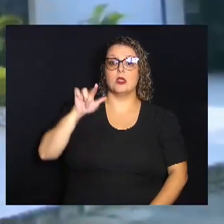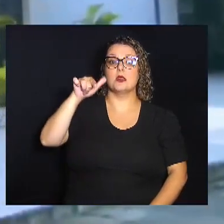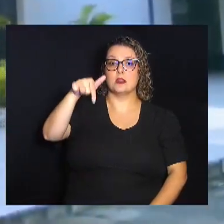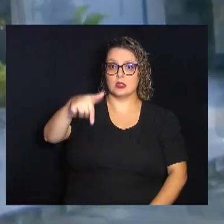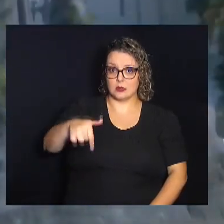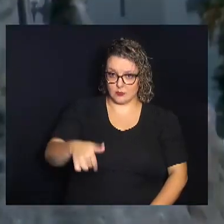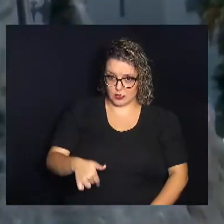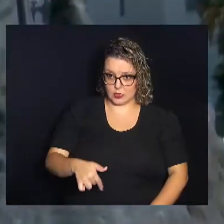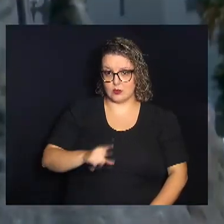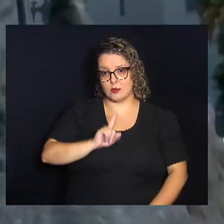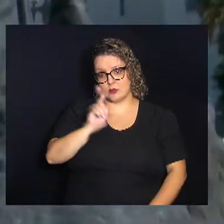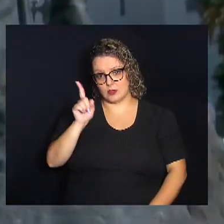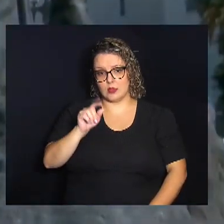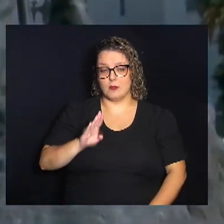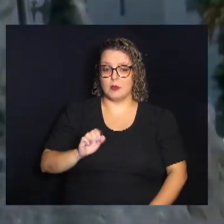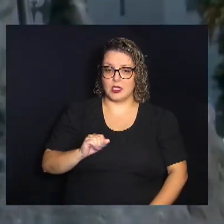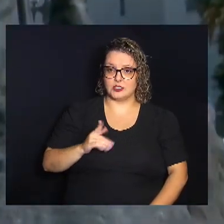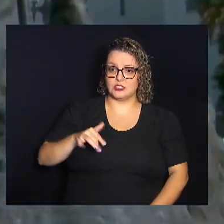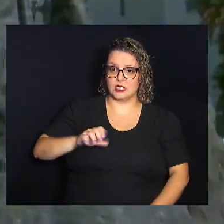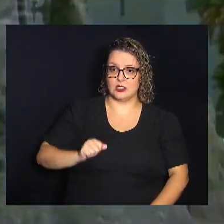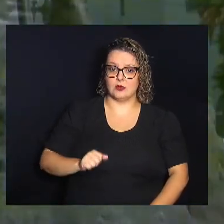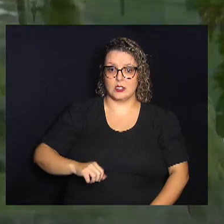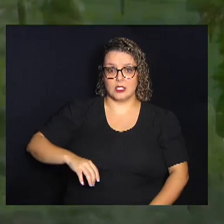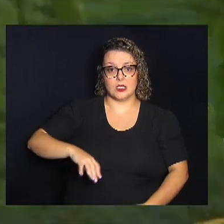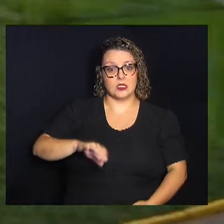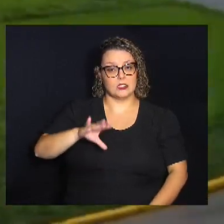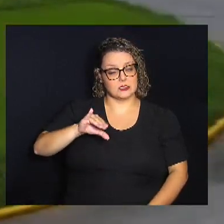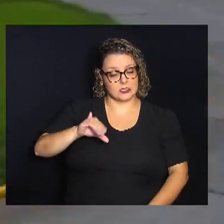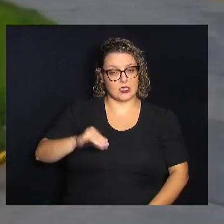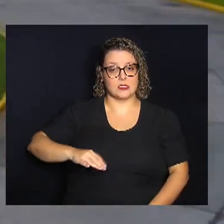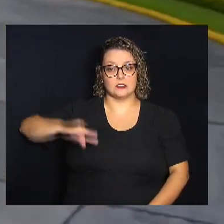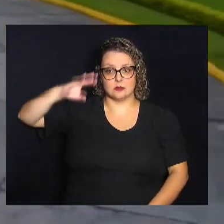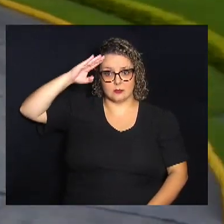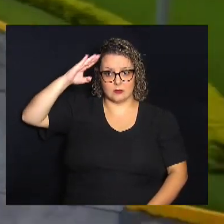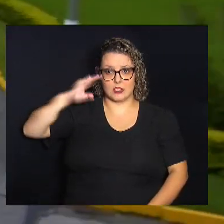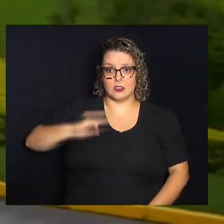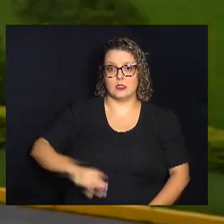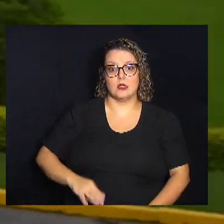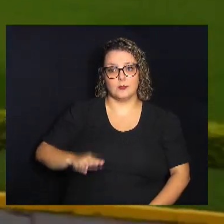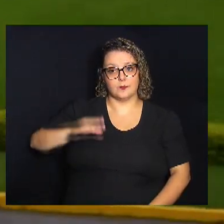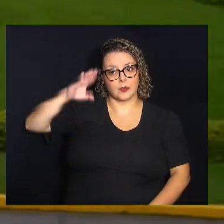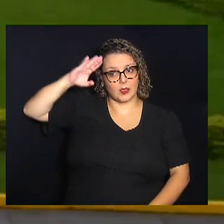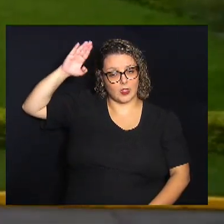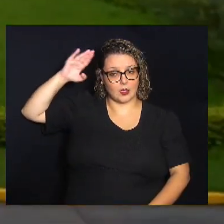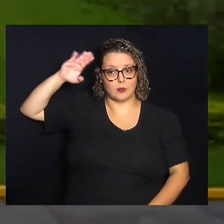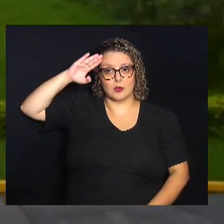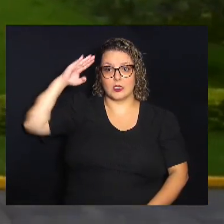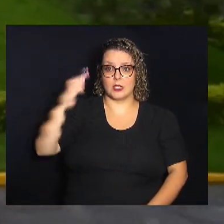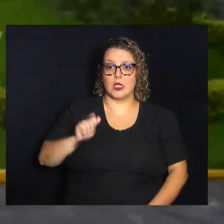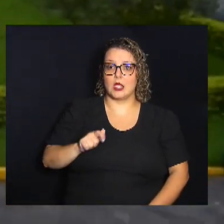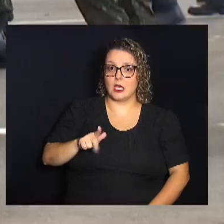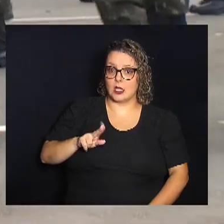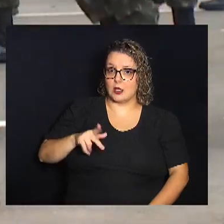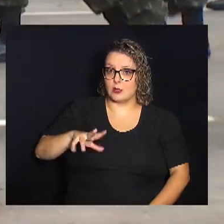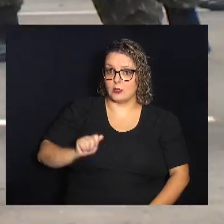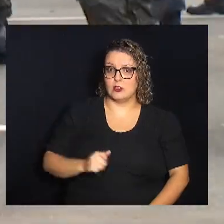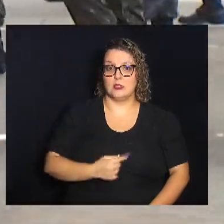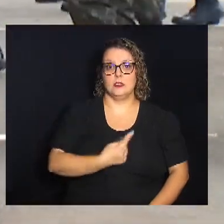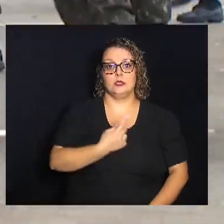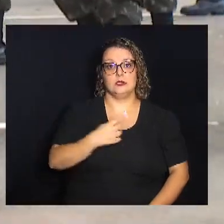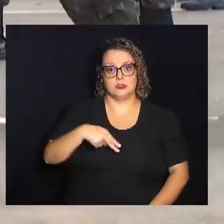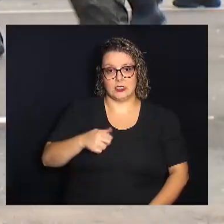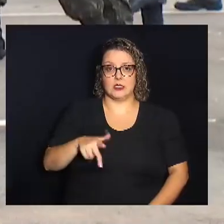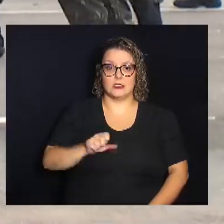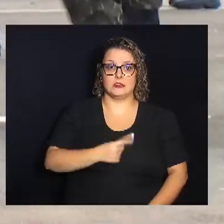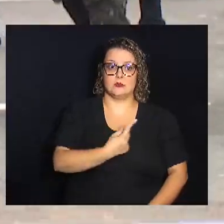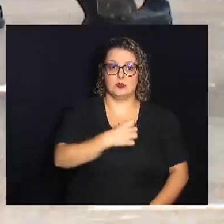posteriormente, foi bacharel em Ciências Militares pela Academia Militar de Agulhas Negras em 1996 e